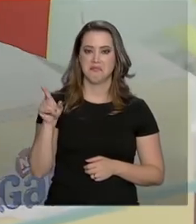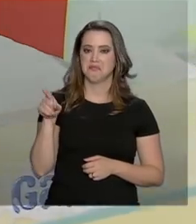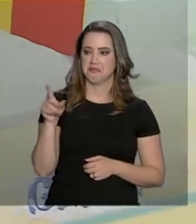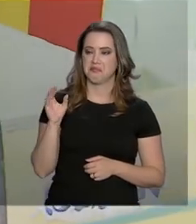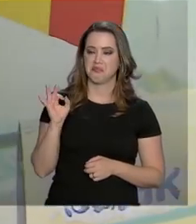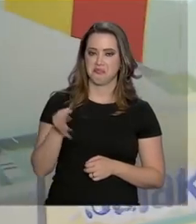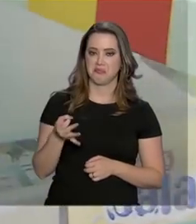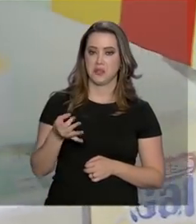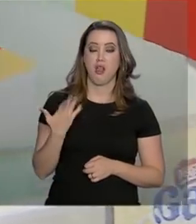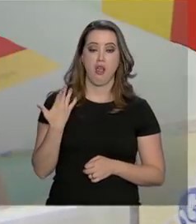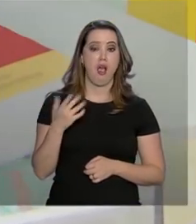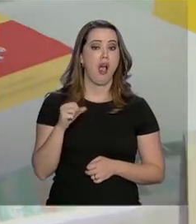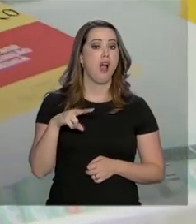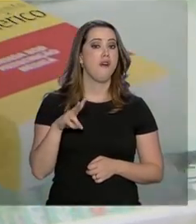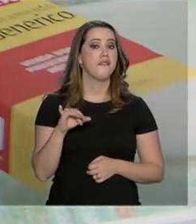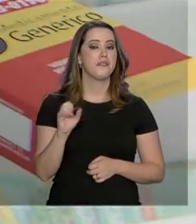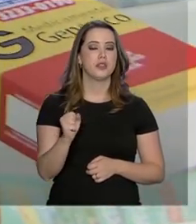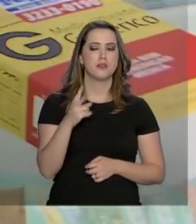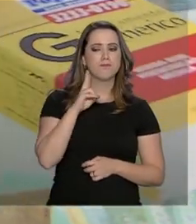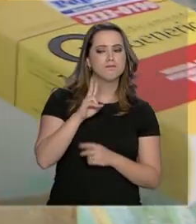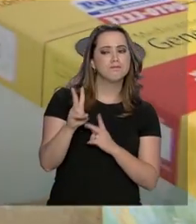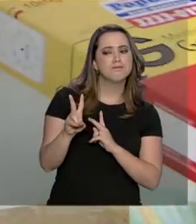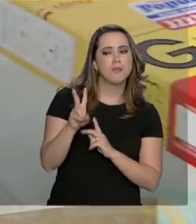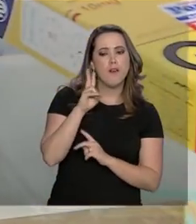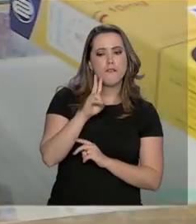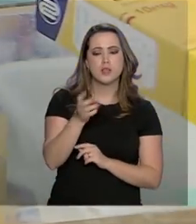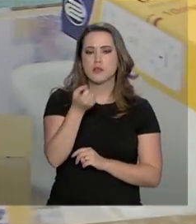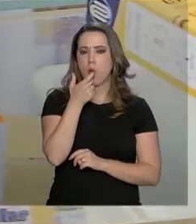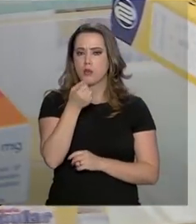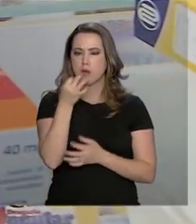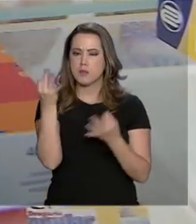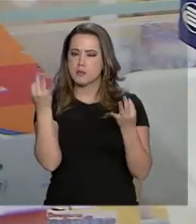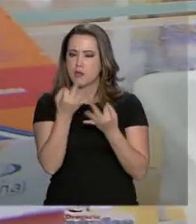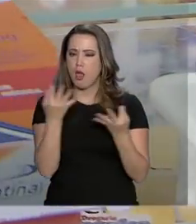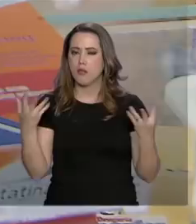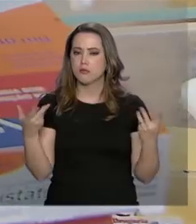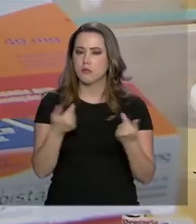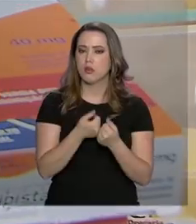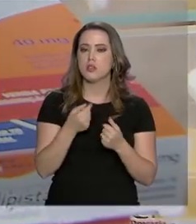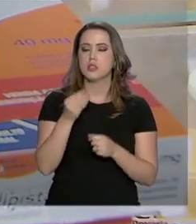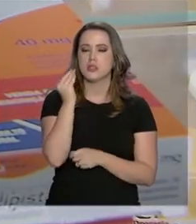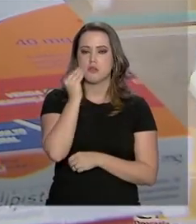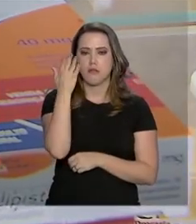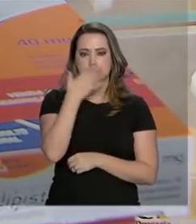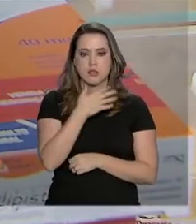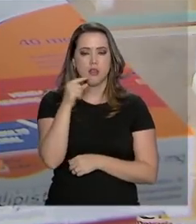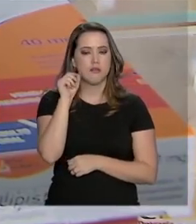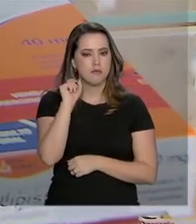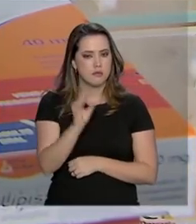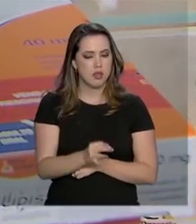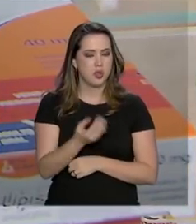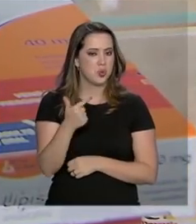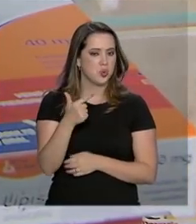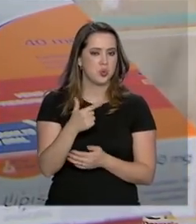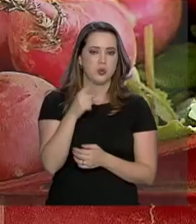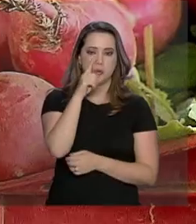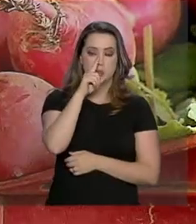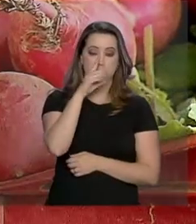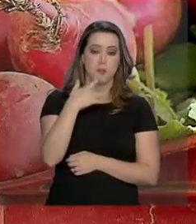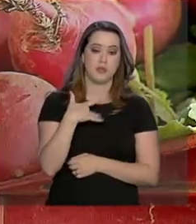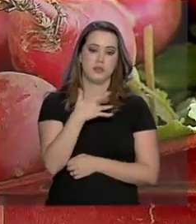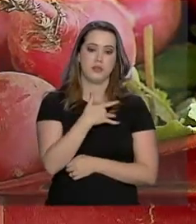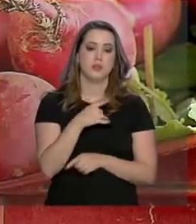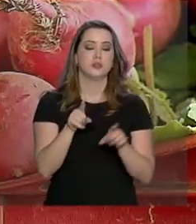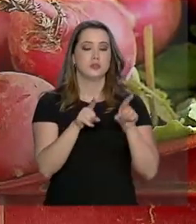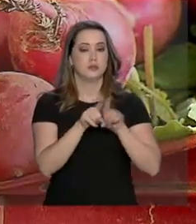A Anvisa é a responsável por avaliar se os remédios são eficazes, se foram testados e se não oferecem riscos à saúde. E